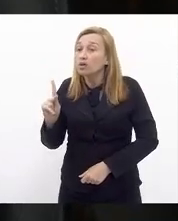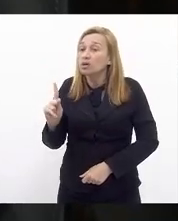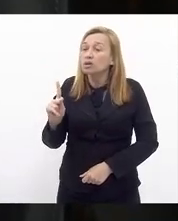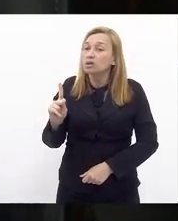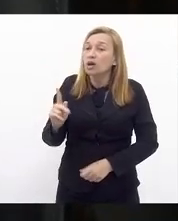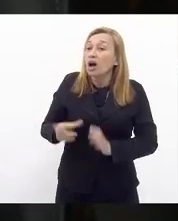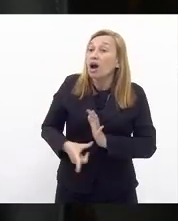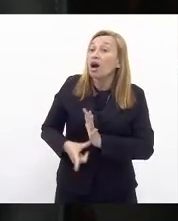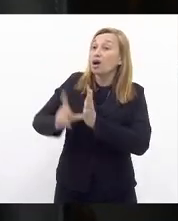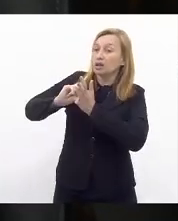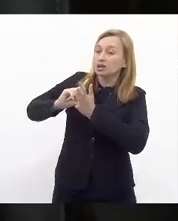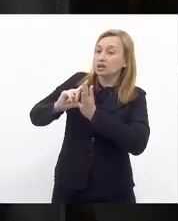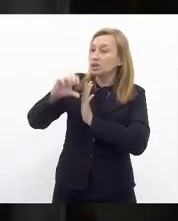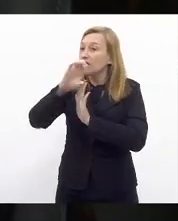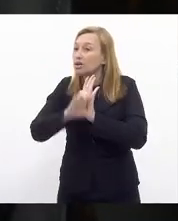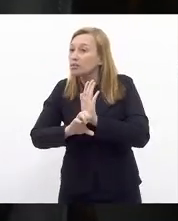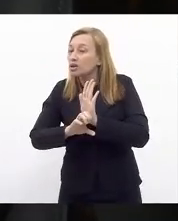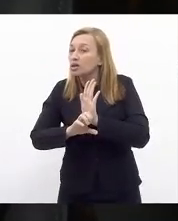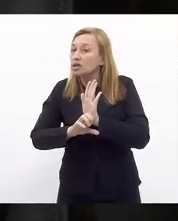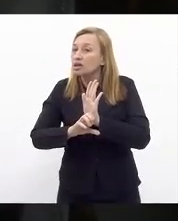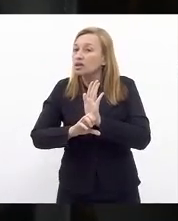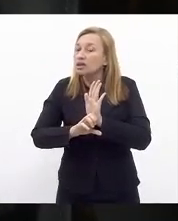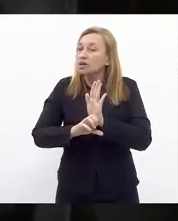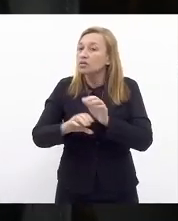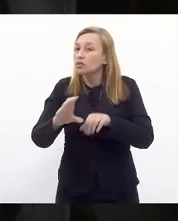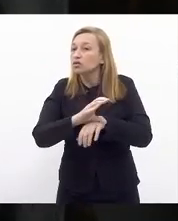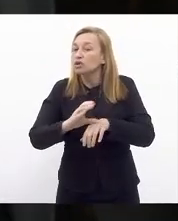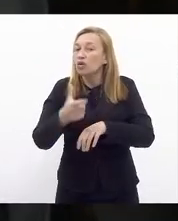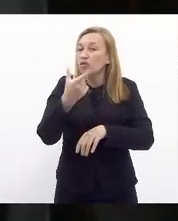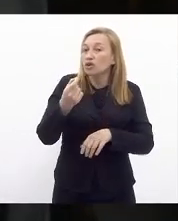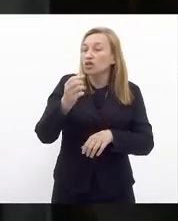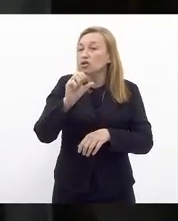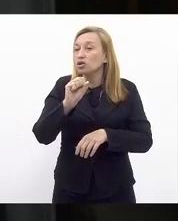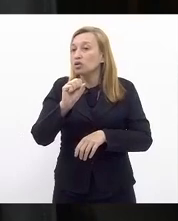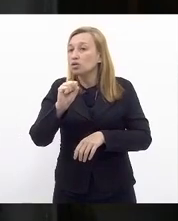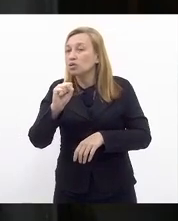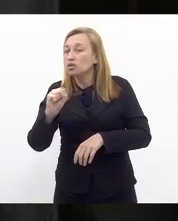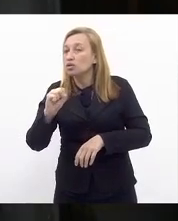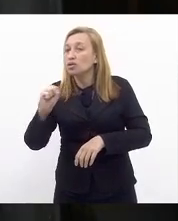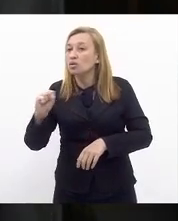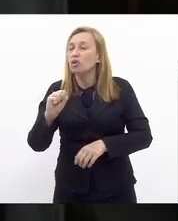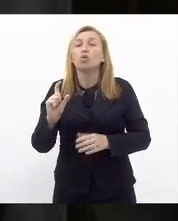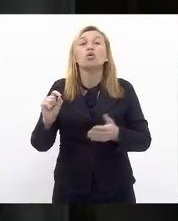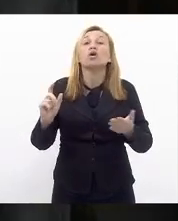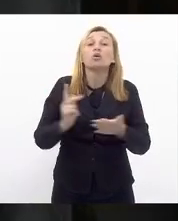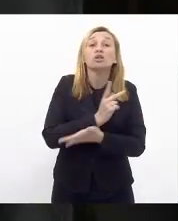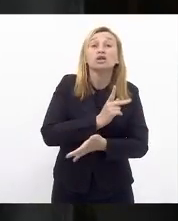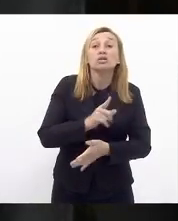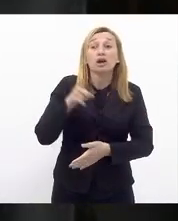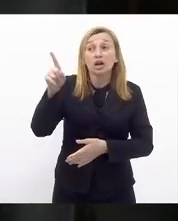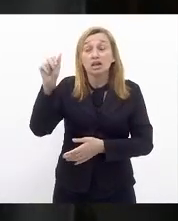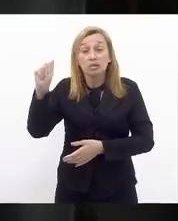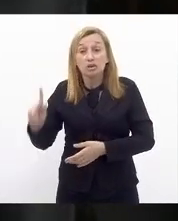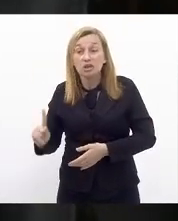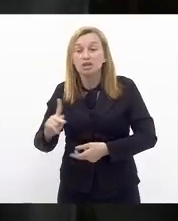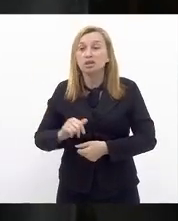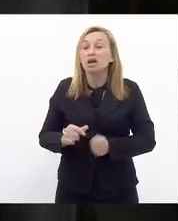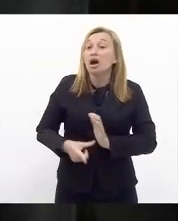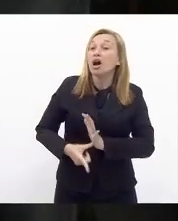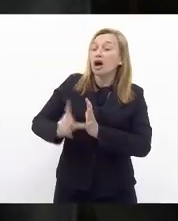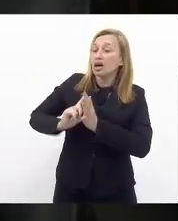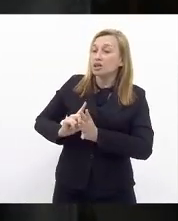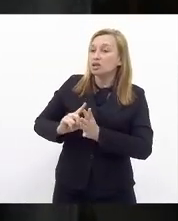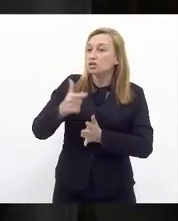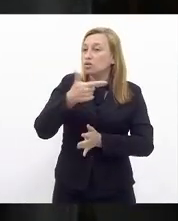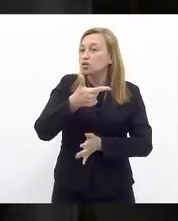na região antes da emenda constitucional 20/98 o que que aconteceu com aquele se aposentaram antes